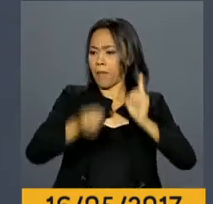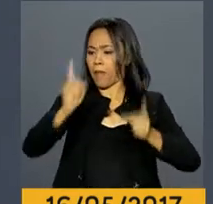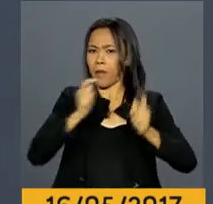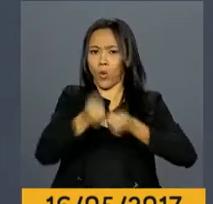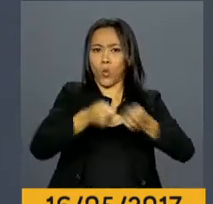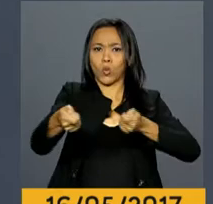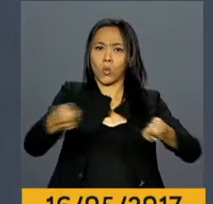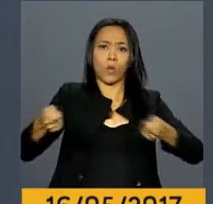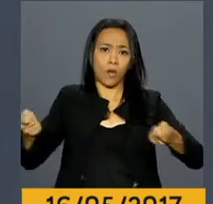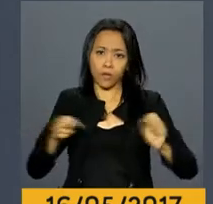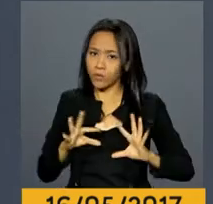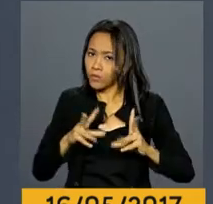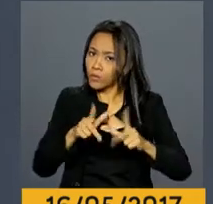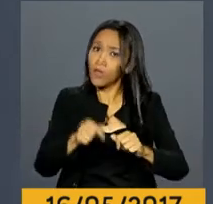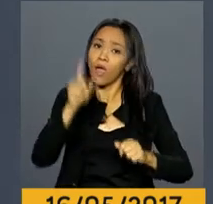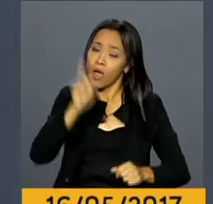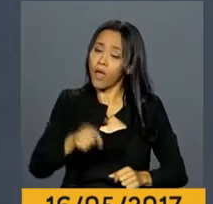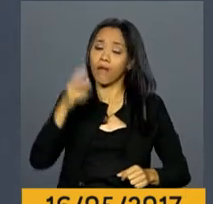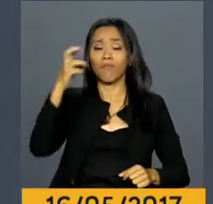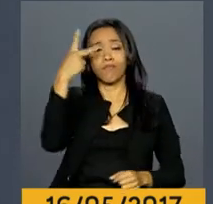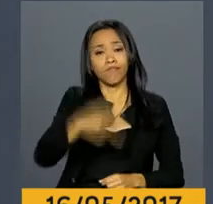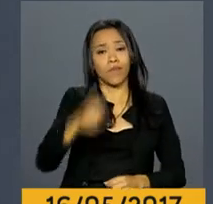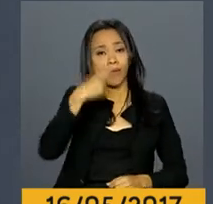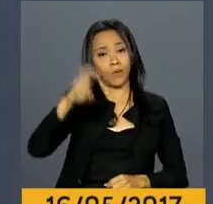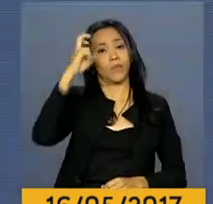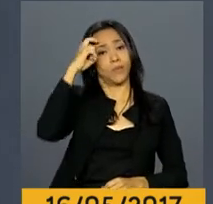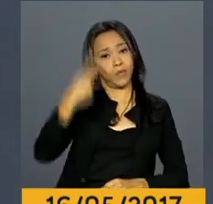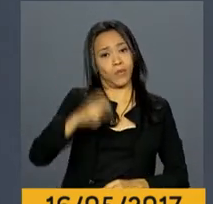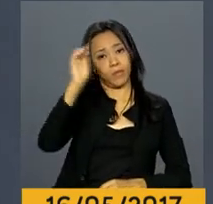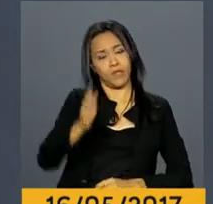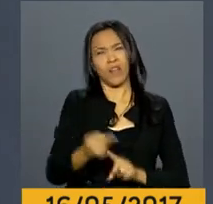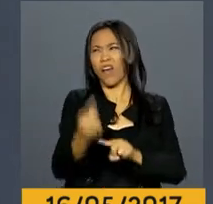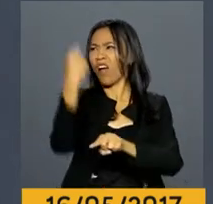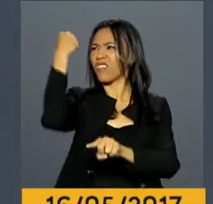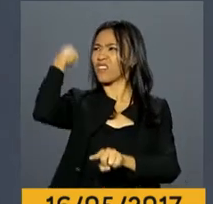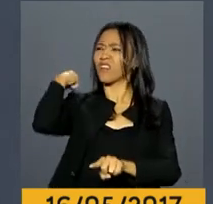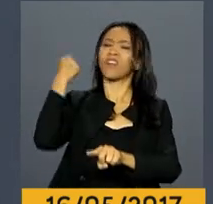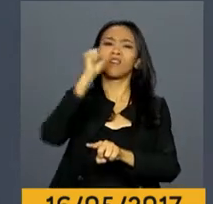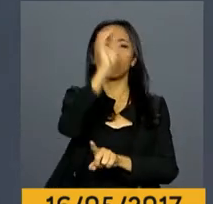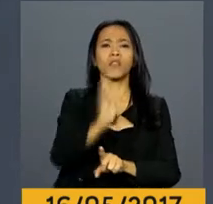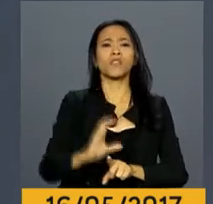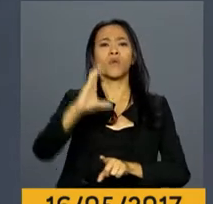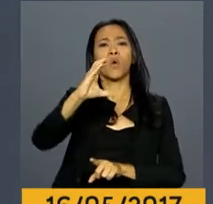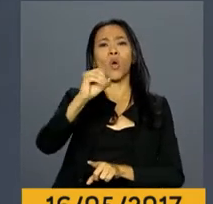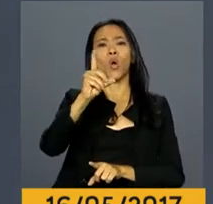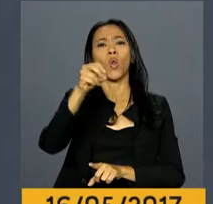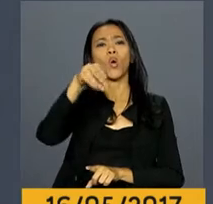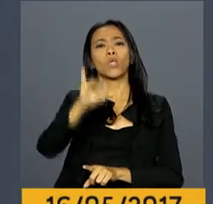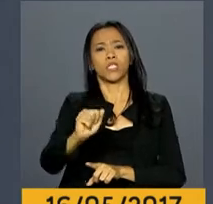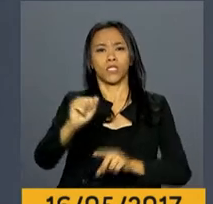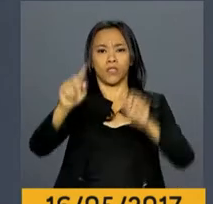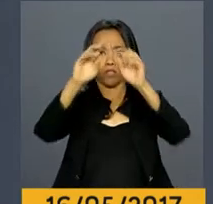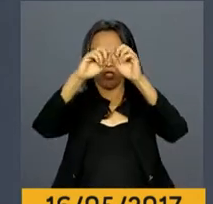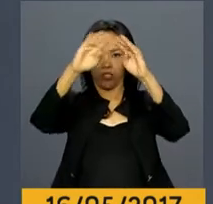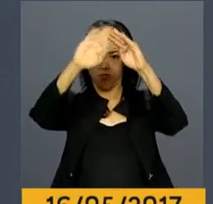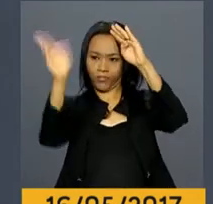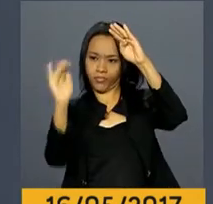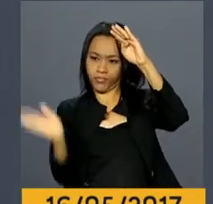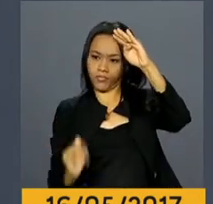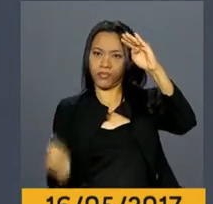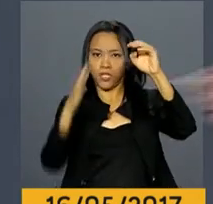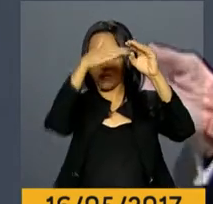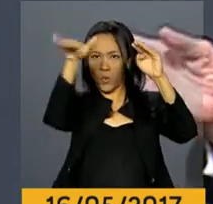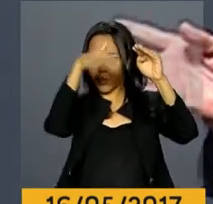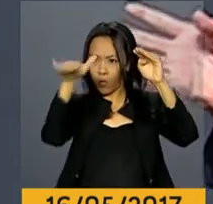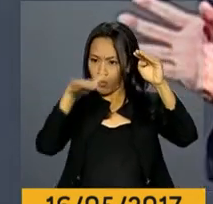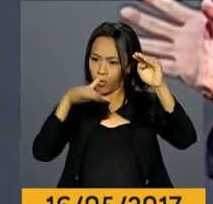cultura. Vocês vejam, até no Brasil colônia, convenhamos, no Brasil colônia você tinha as capitanias hereditárias, depois você